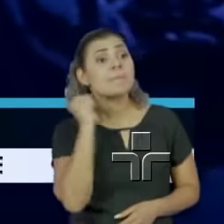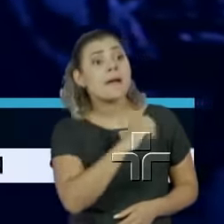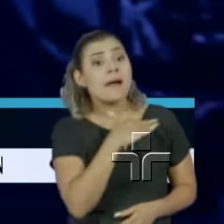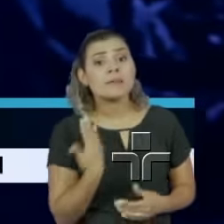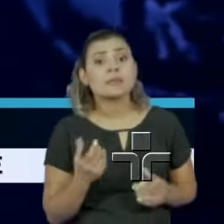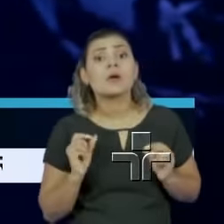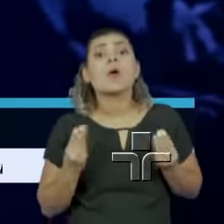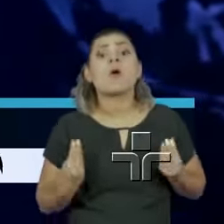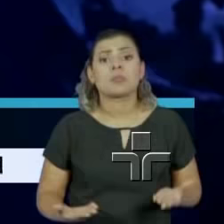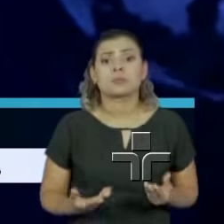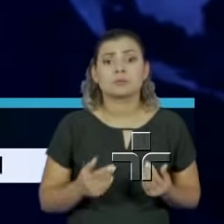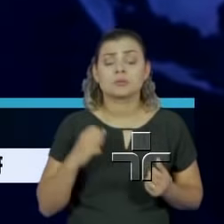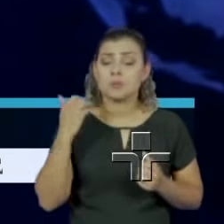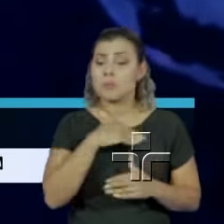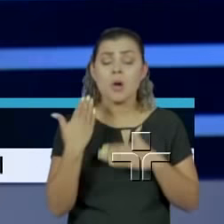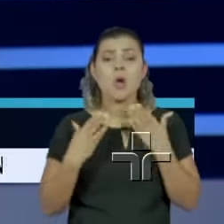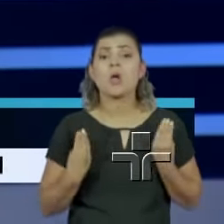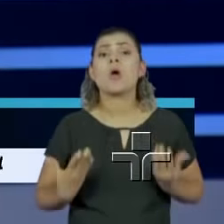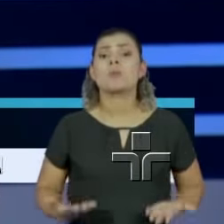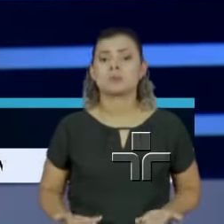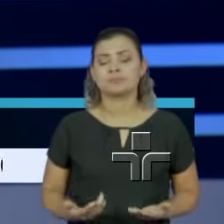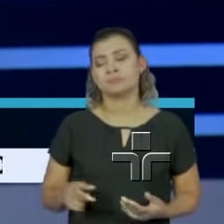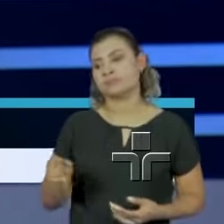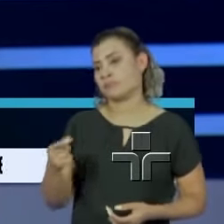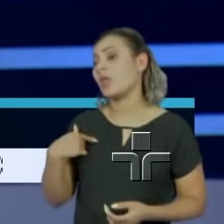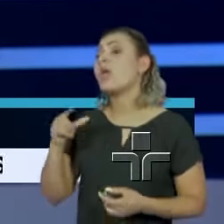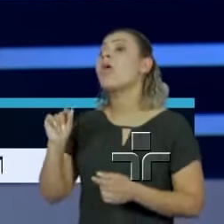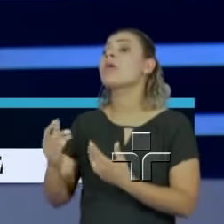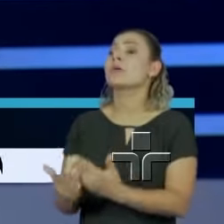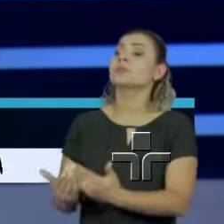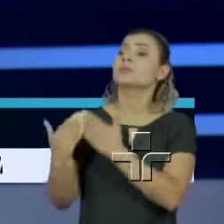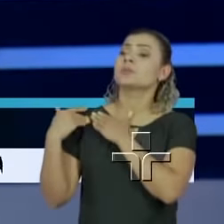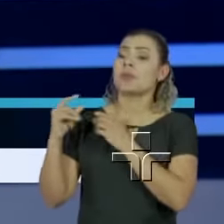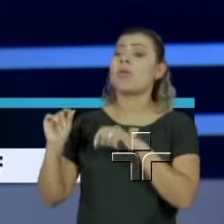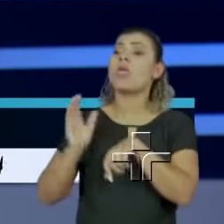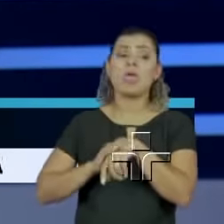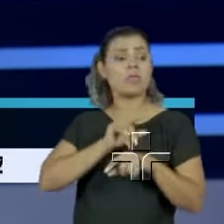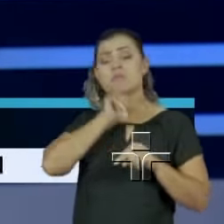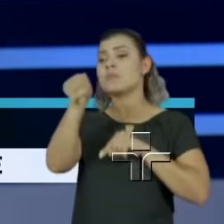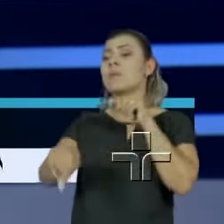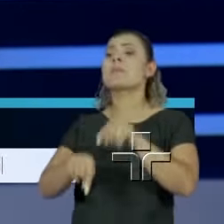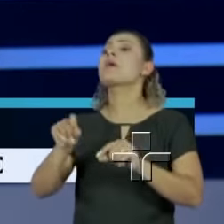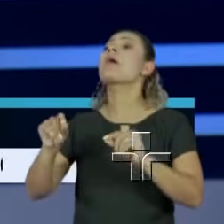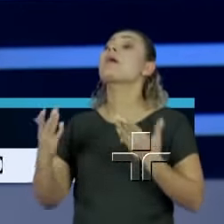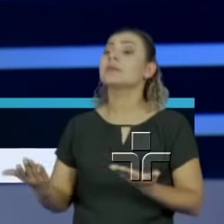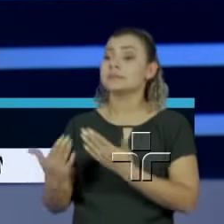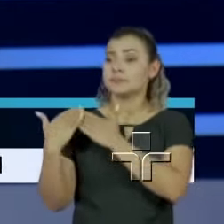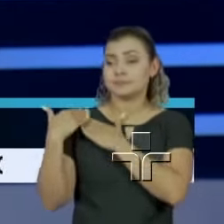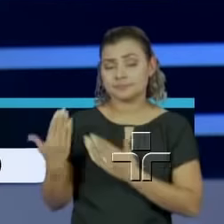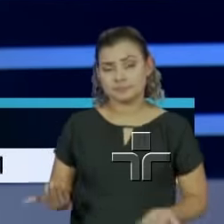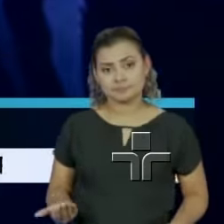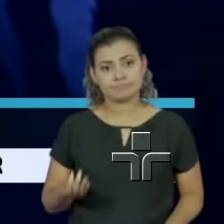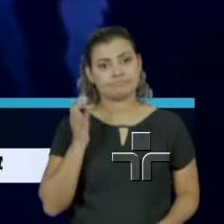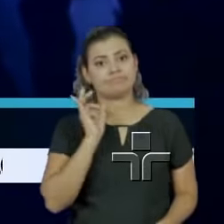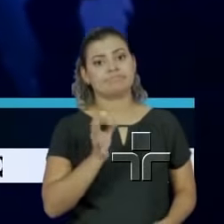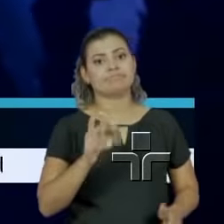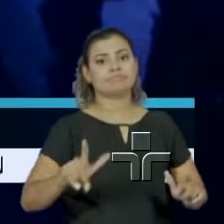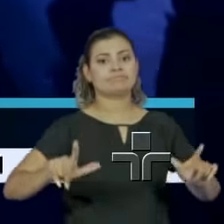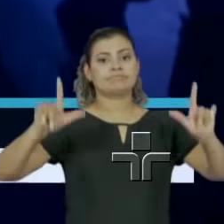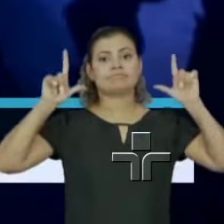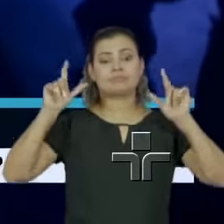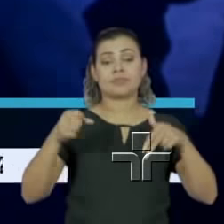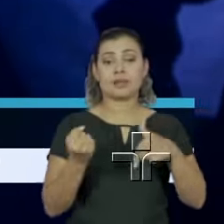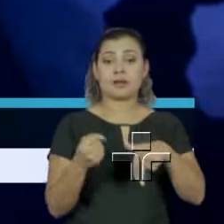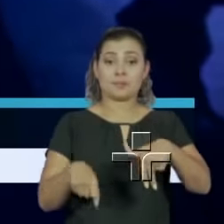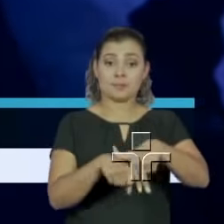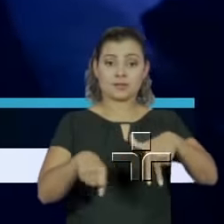É o início, né? Não vai nem querer saber de quem é a responsabilidade, de onde partiu. Exato. Ele seguramente será. Teve outra declaração também que o embaixador dos